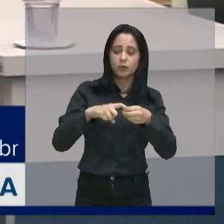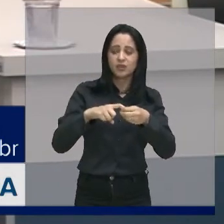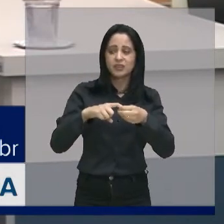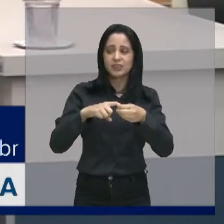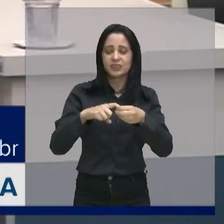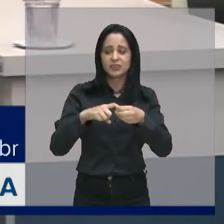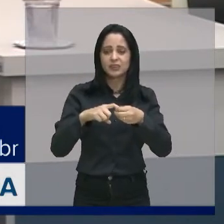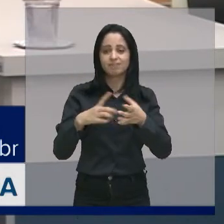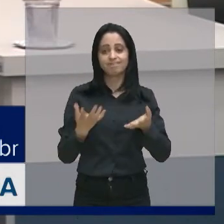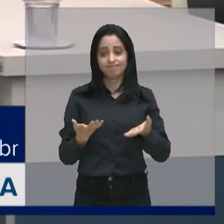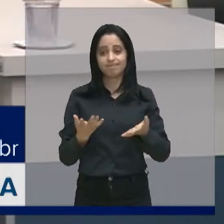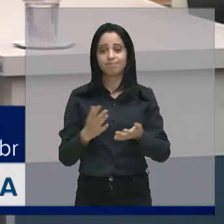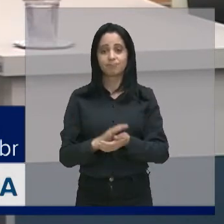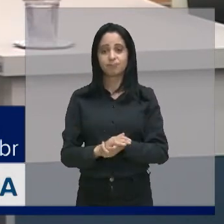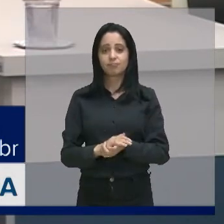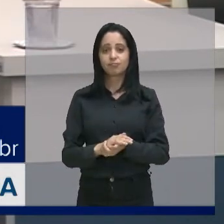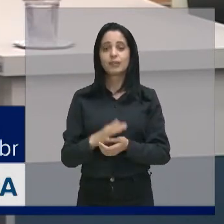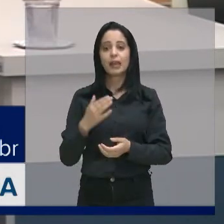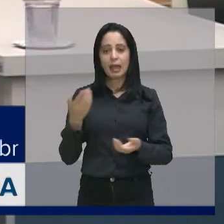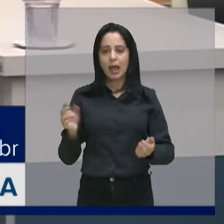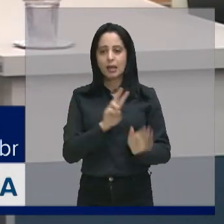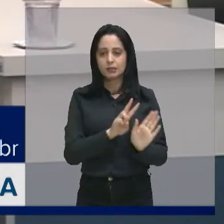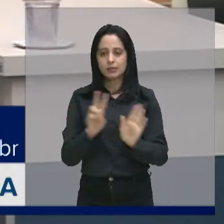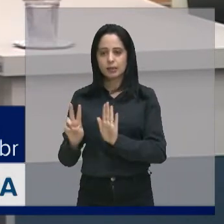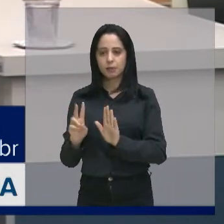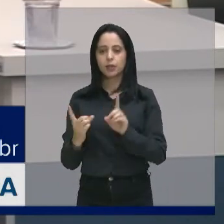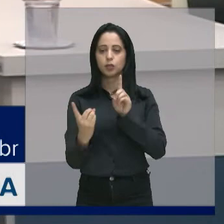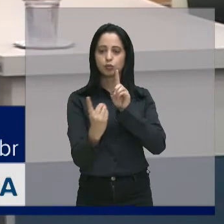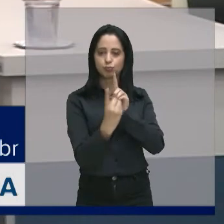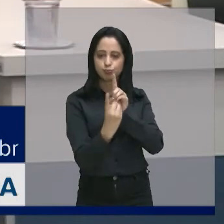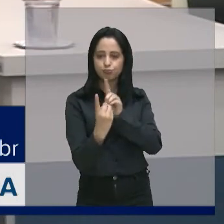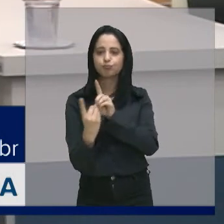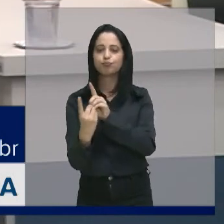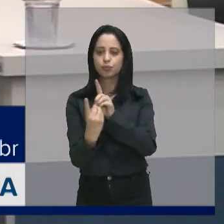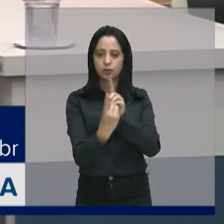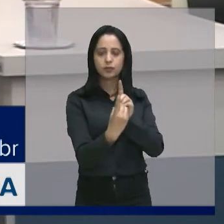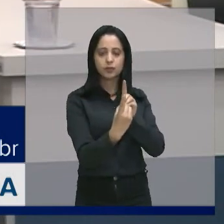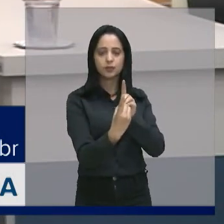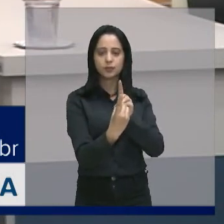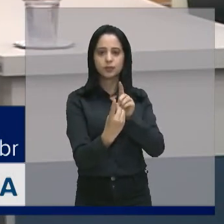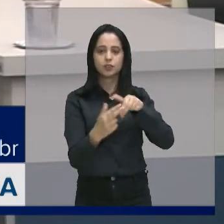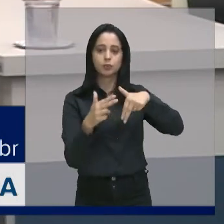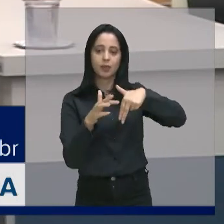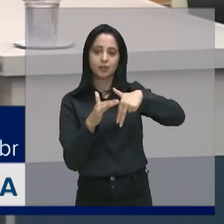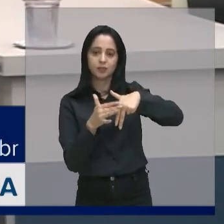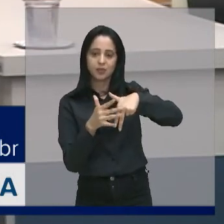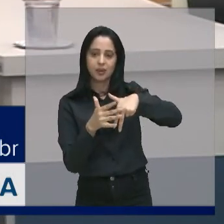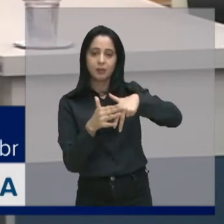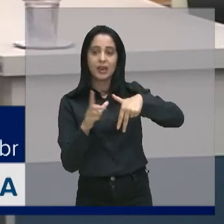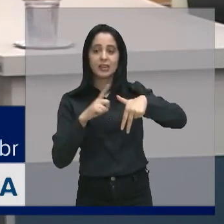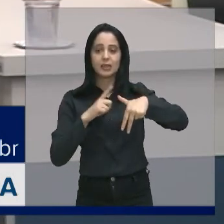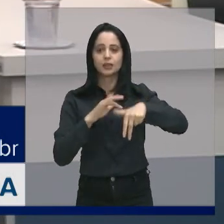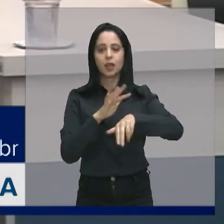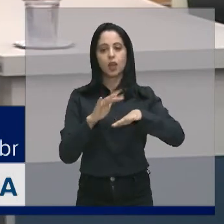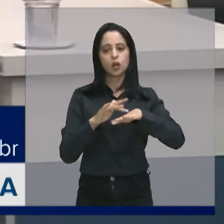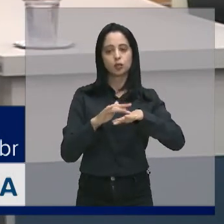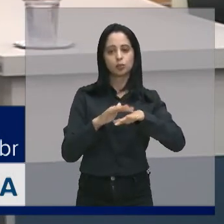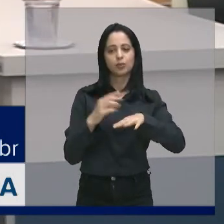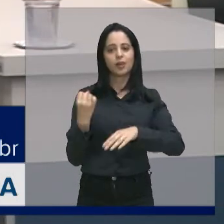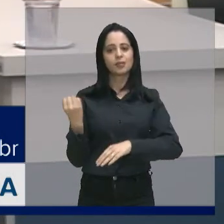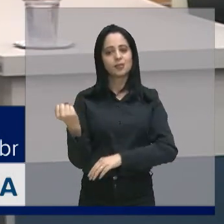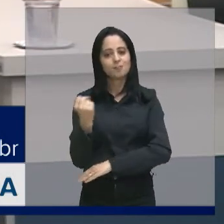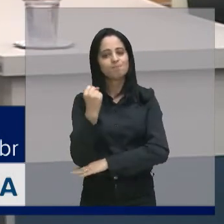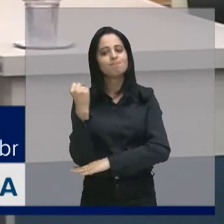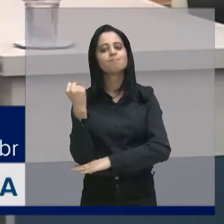atendimento, e um dos atendimentos eu tive que atender um paciente que tinha uma patologia mais importante,